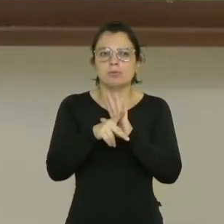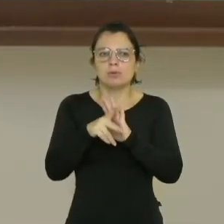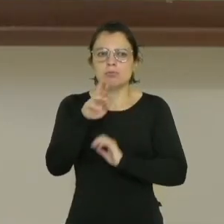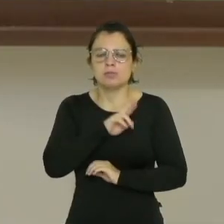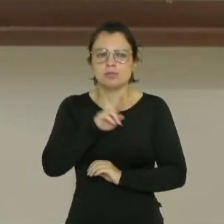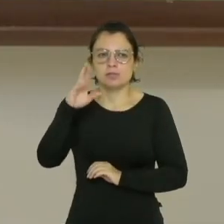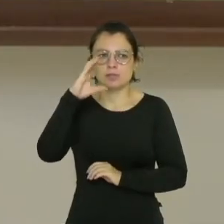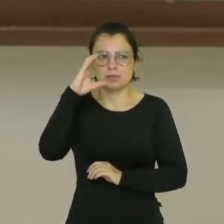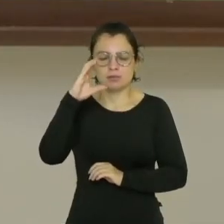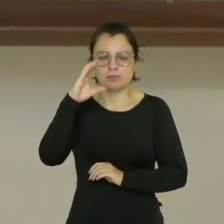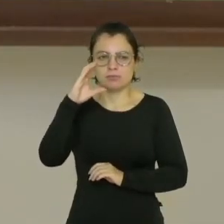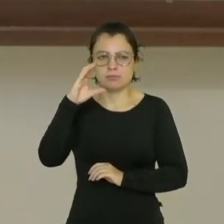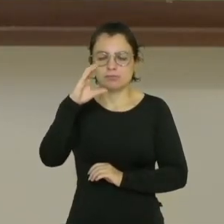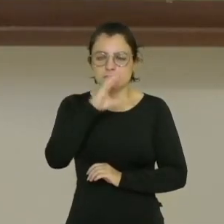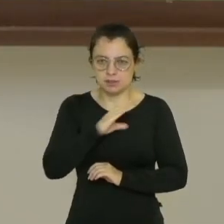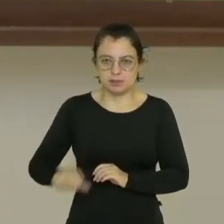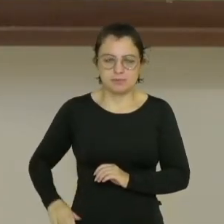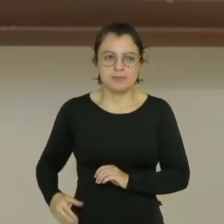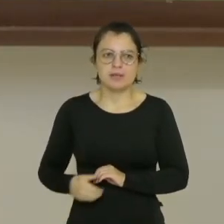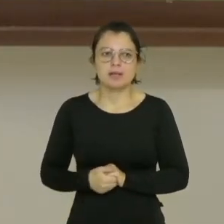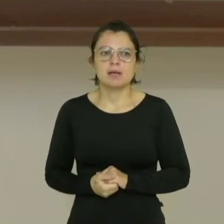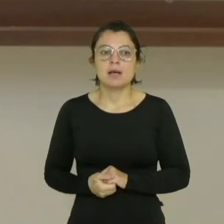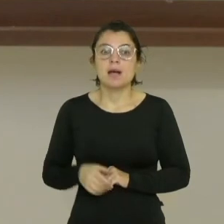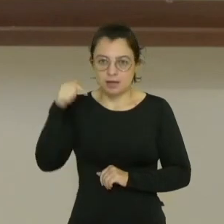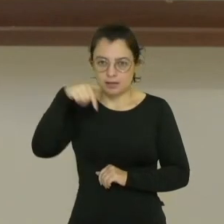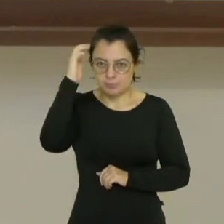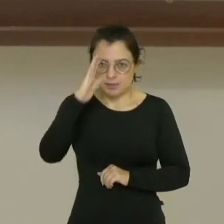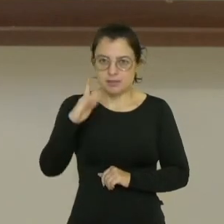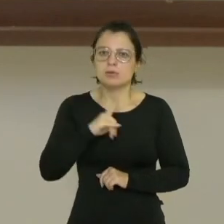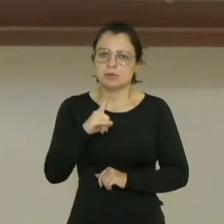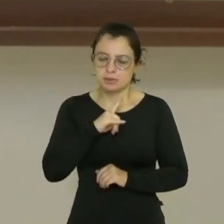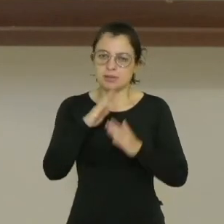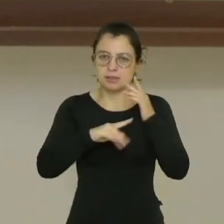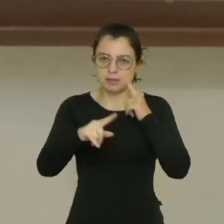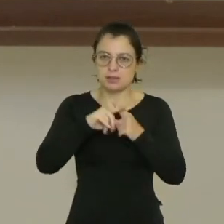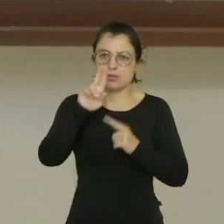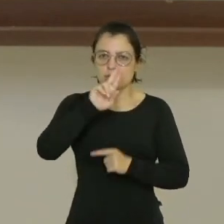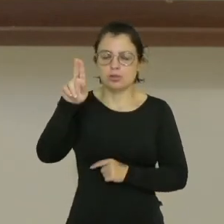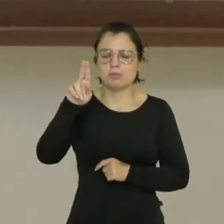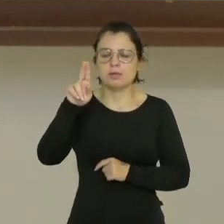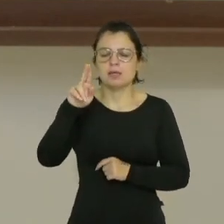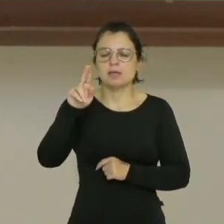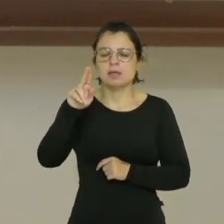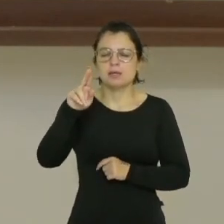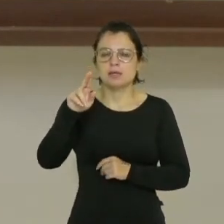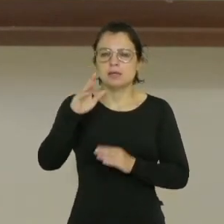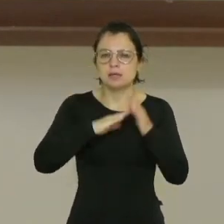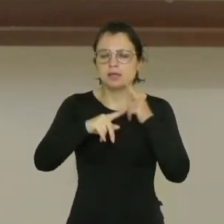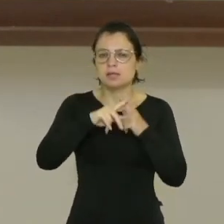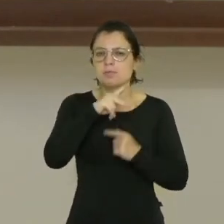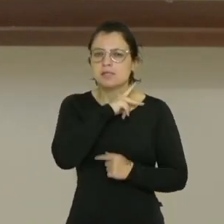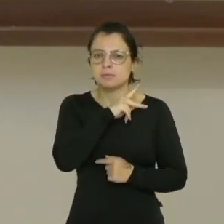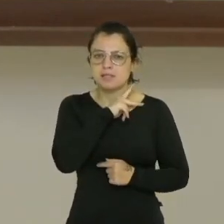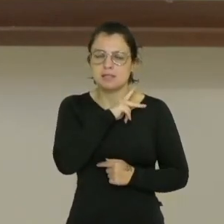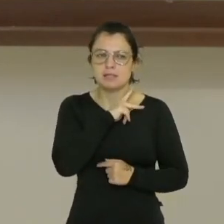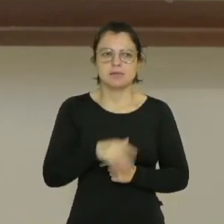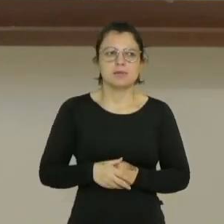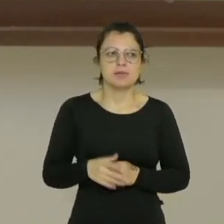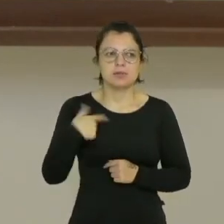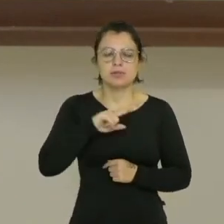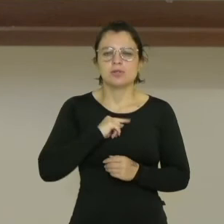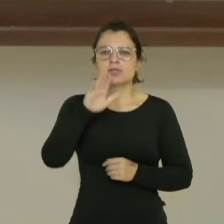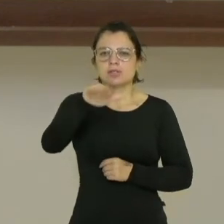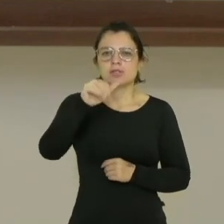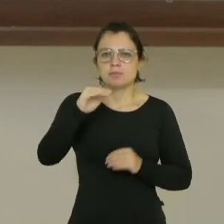igreja calvinista? Sim, são as igrejas presbiterianas, tá? Na Inglaterra e nos Estados Unidos são chamados de puritanos,